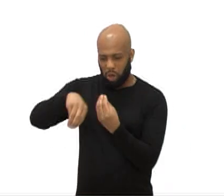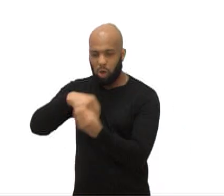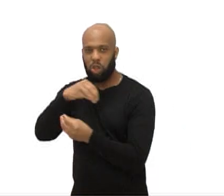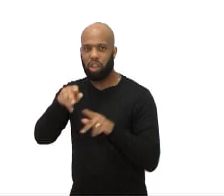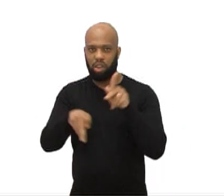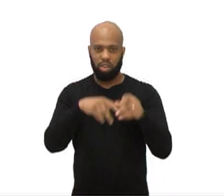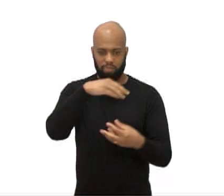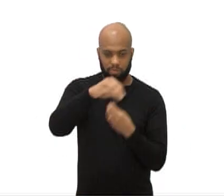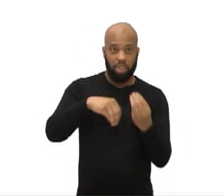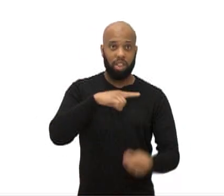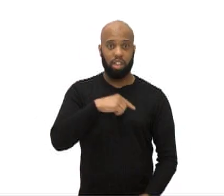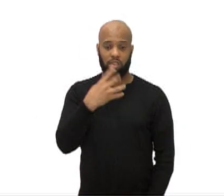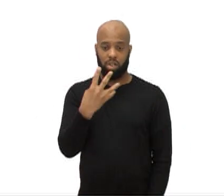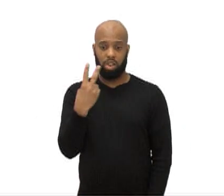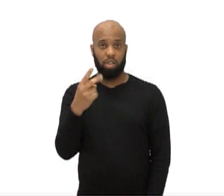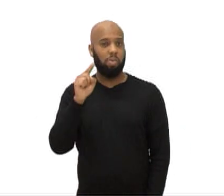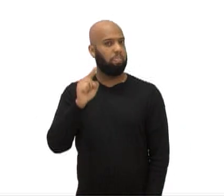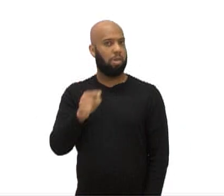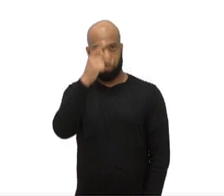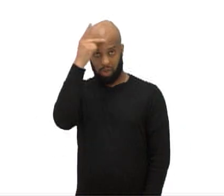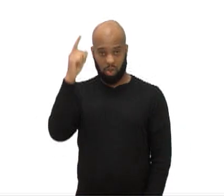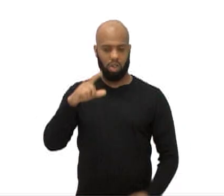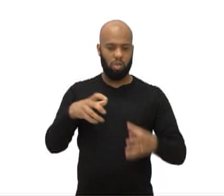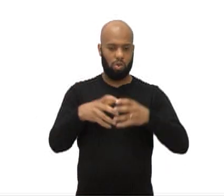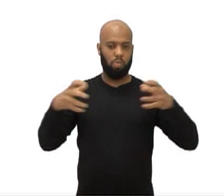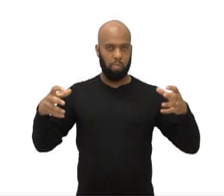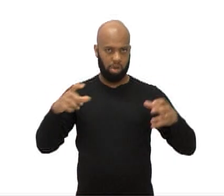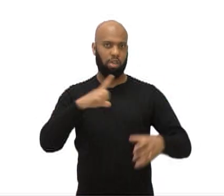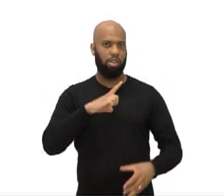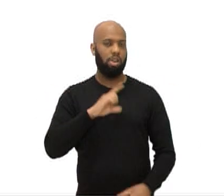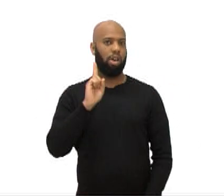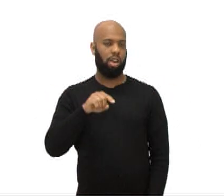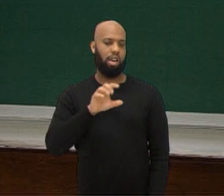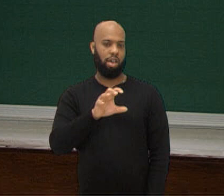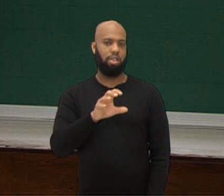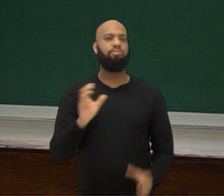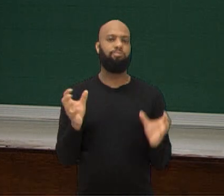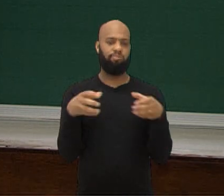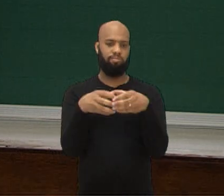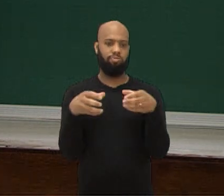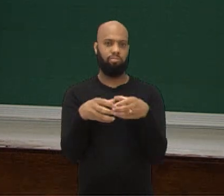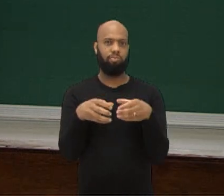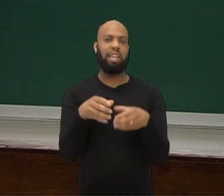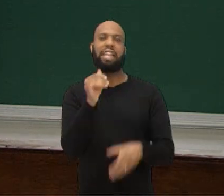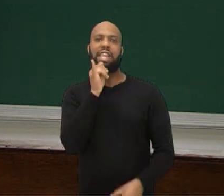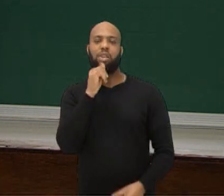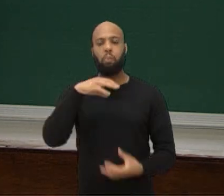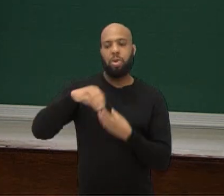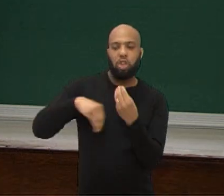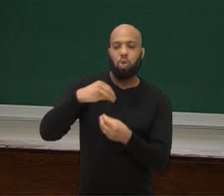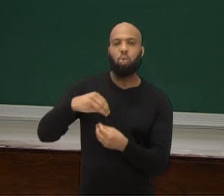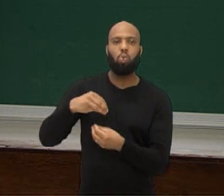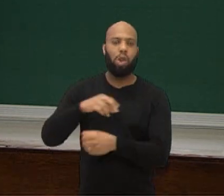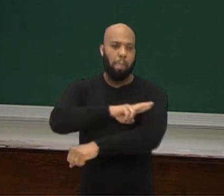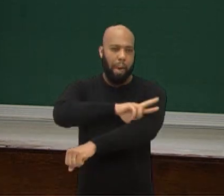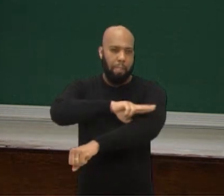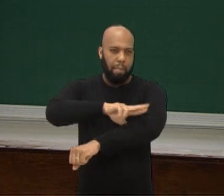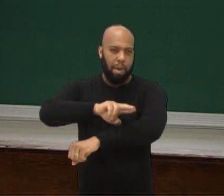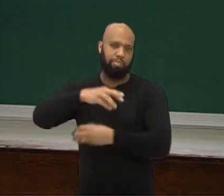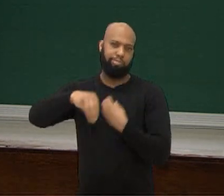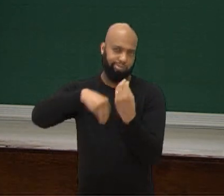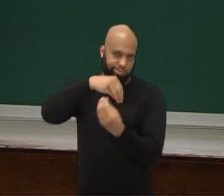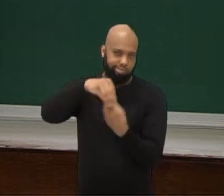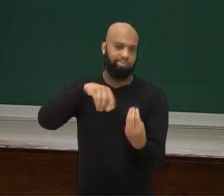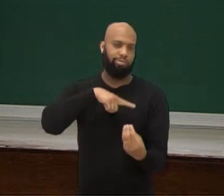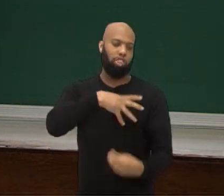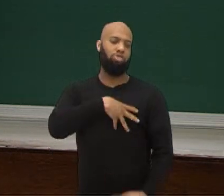de 42 mil habitantes. O maior grupo populacional eram os mestiços, ou seja, os descendentes de outros grupos, como brancos,